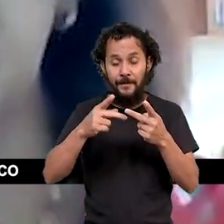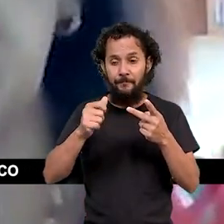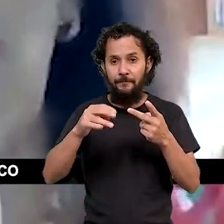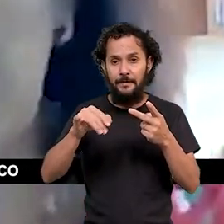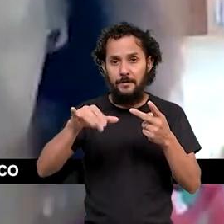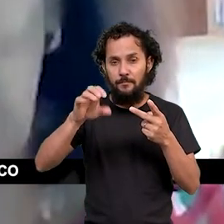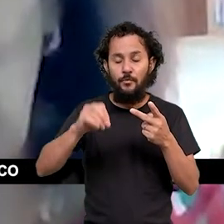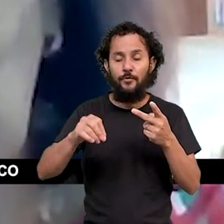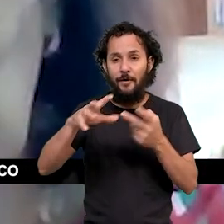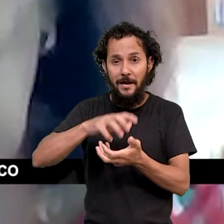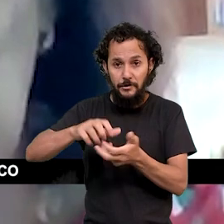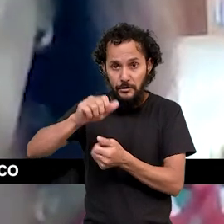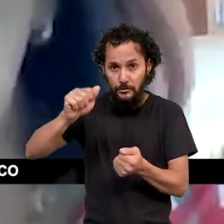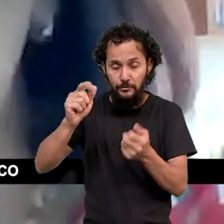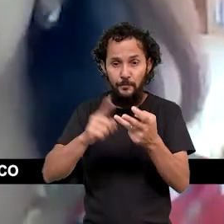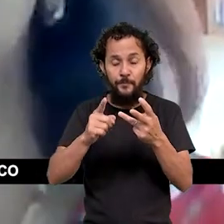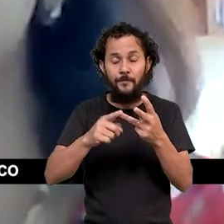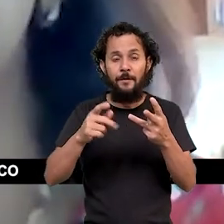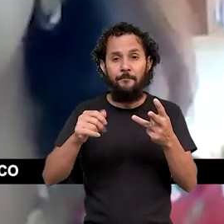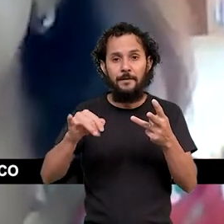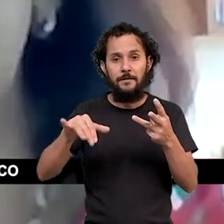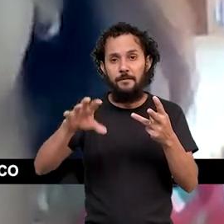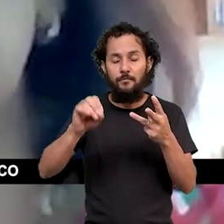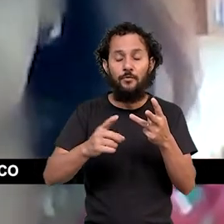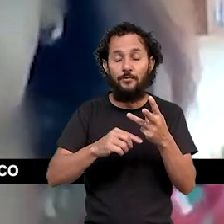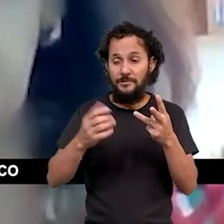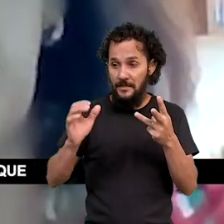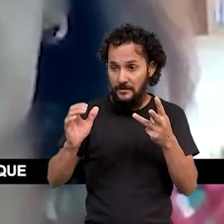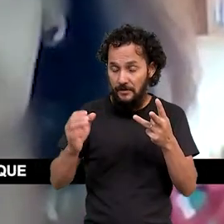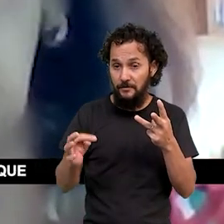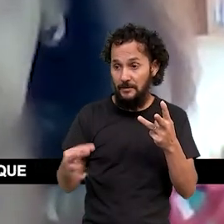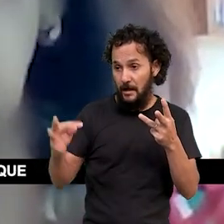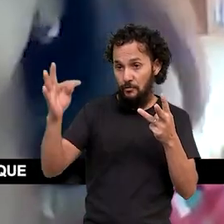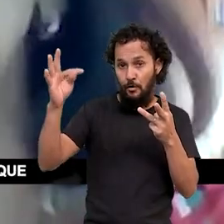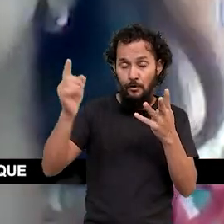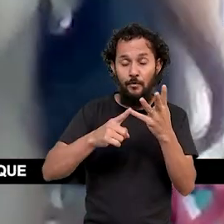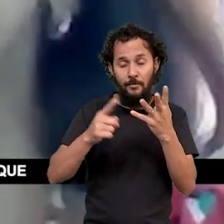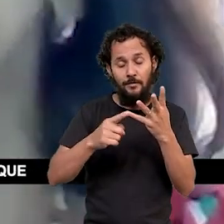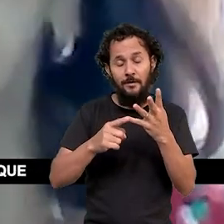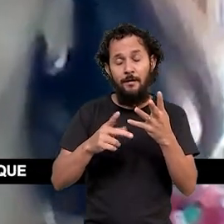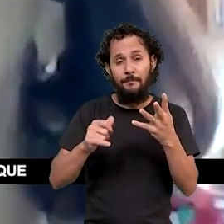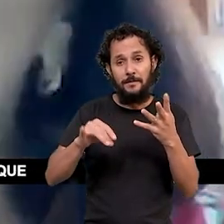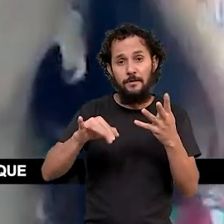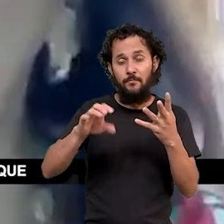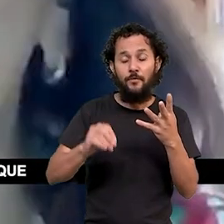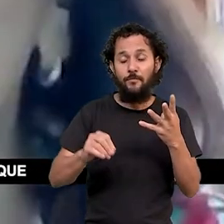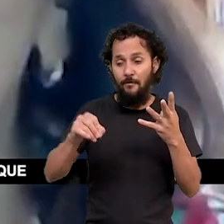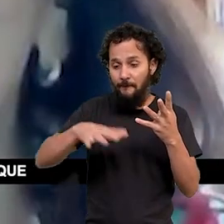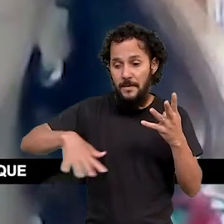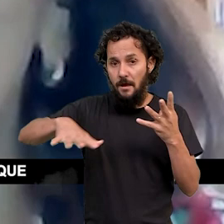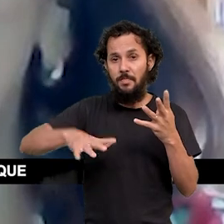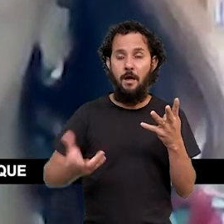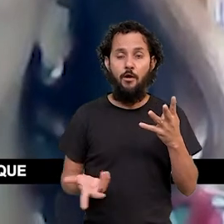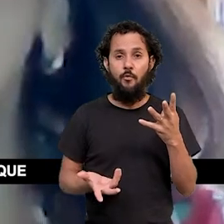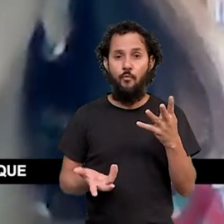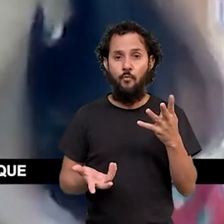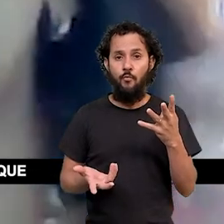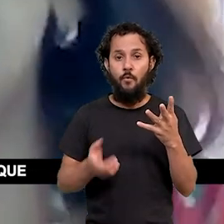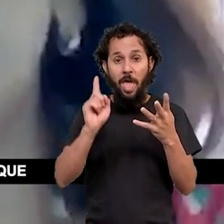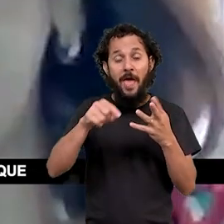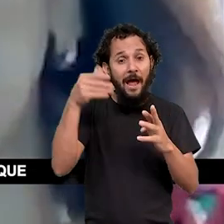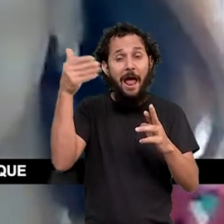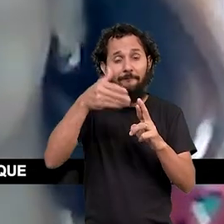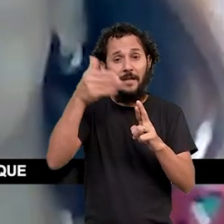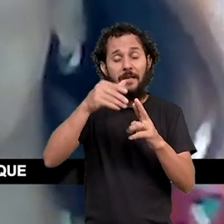o patrimônio artístico, o patrimônio científico e tecnológico e o patrimônio ambiental